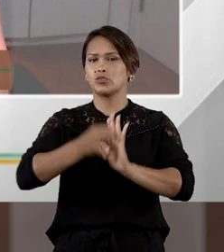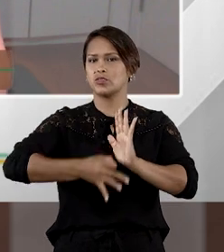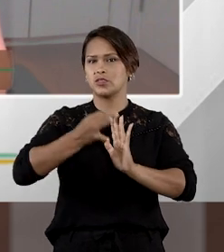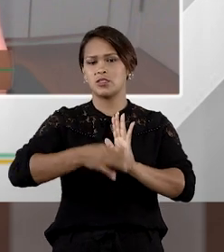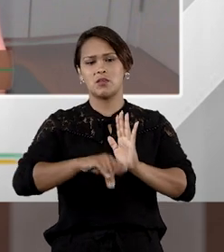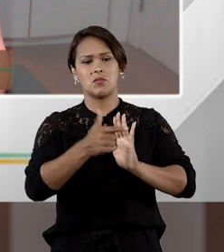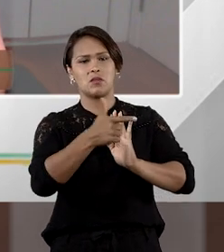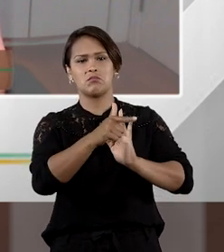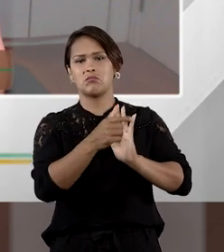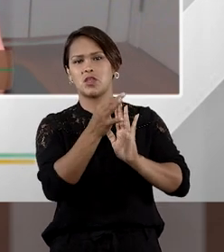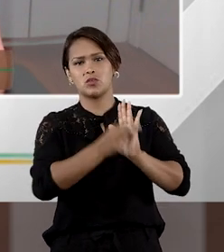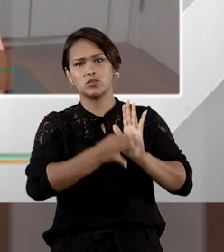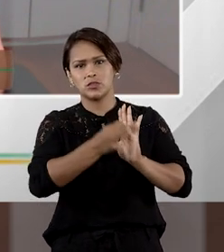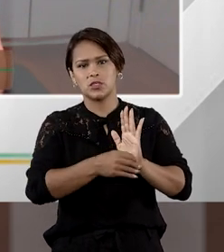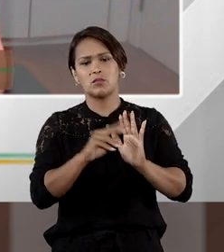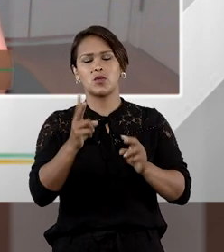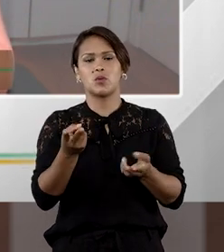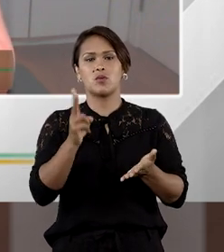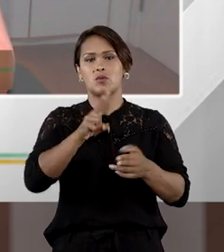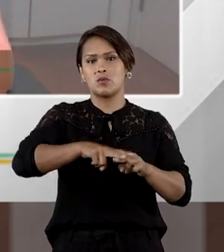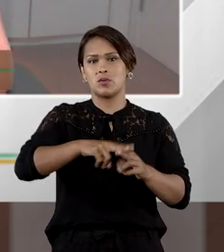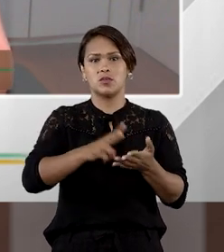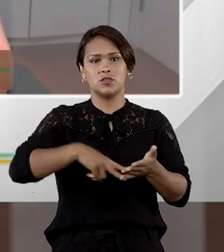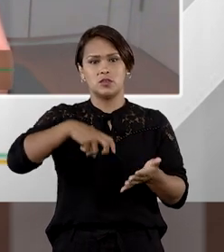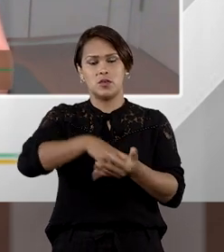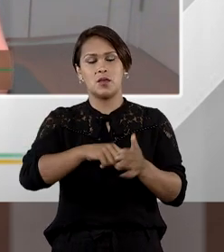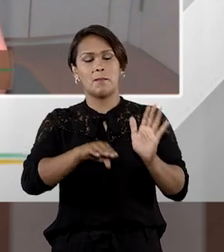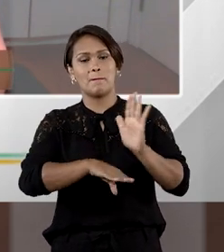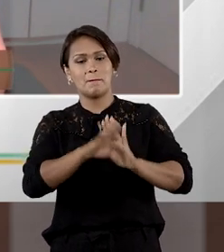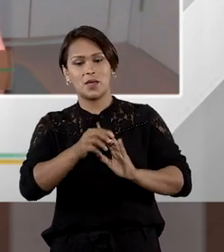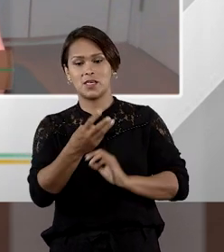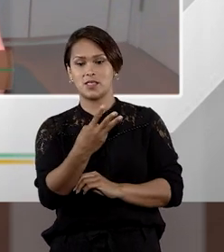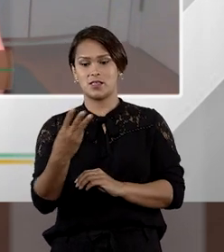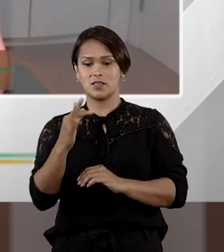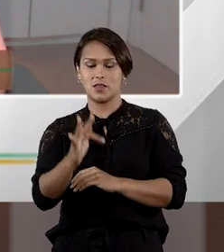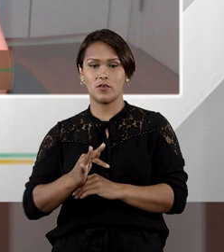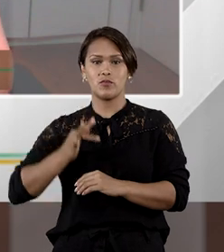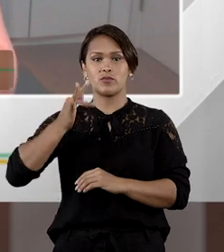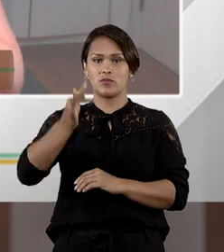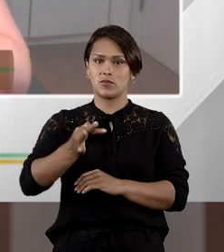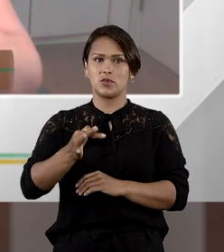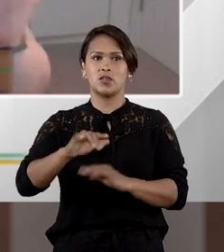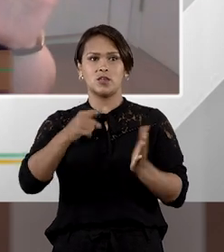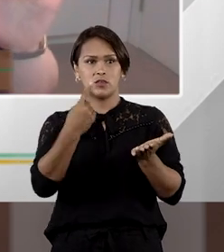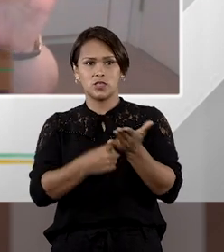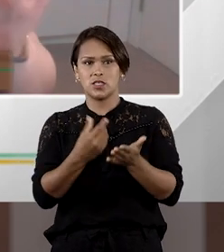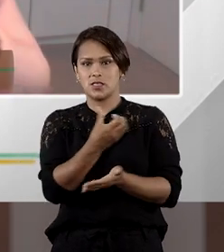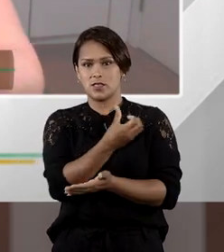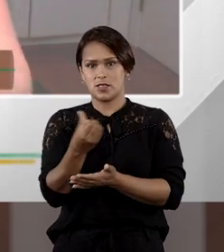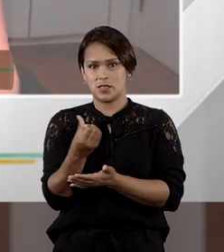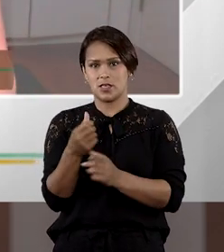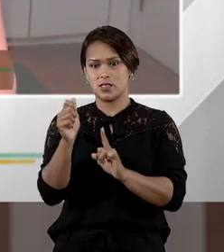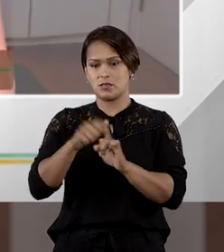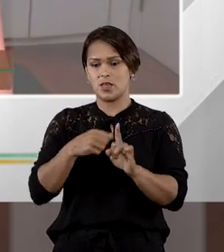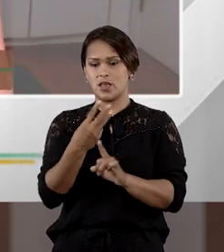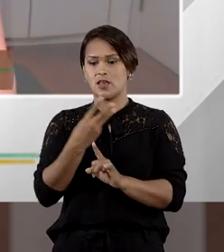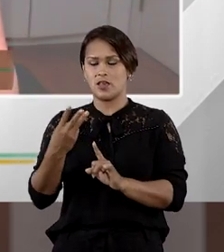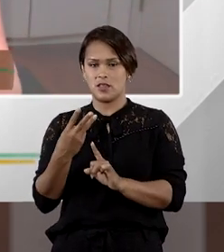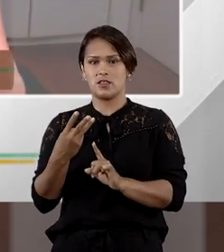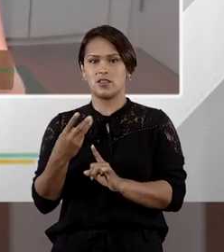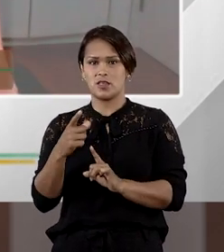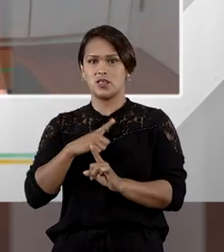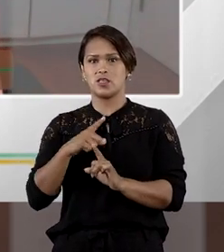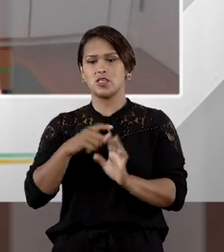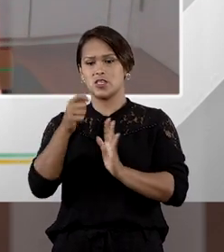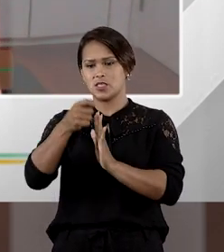ajuizamento, a propositura, né, do pedido de cumprimento de sentença, mais as que vencerem. Então, desse período de 6 meses, 3 vão ter, a gente